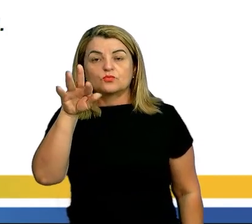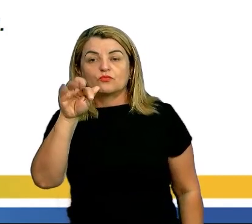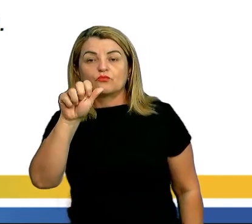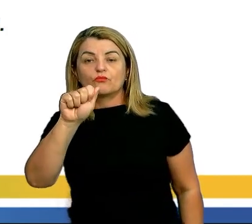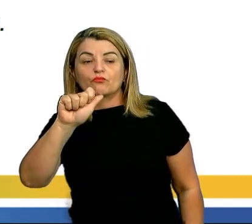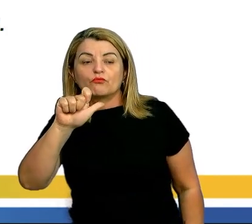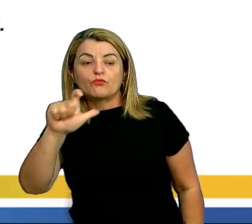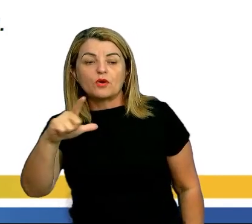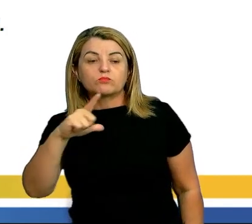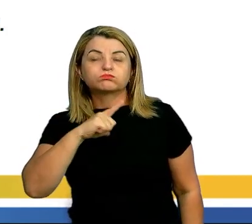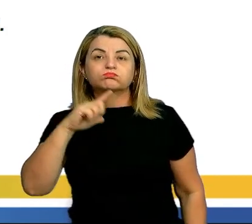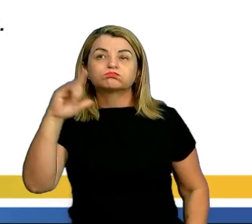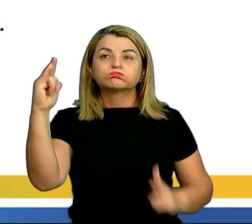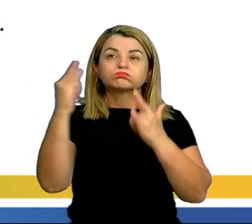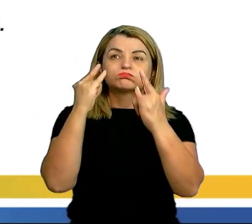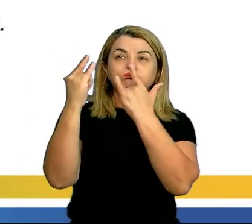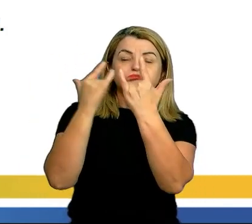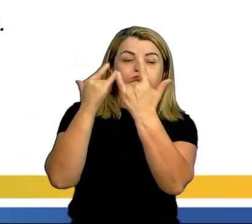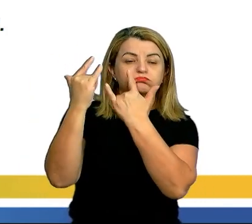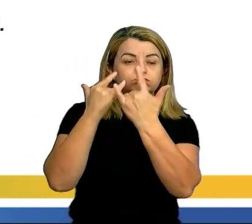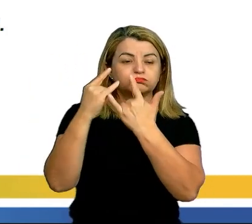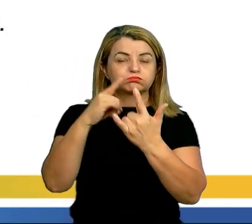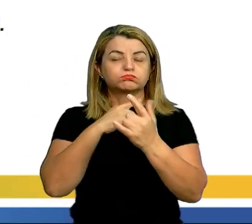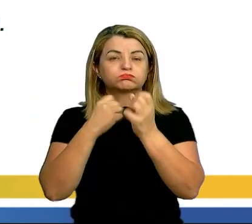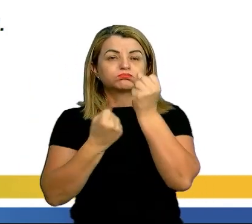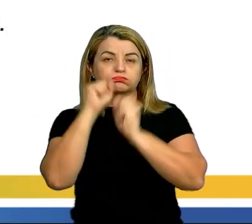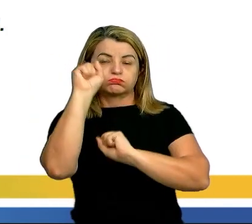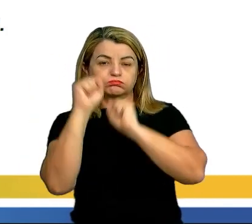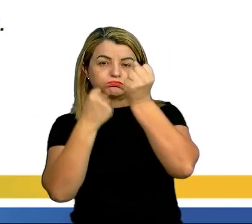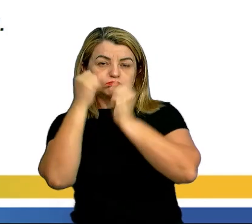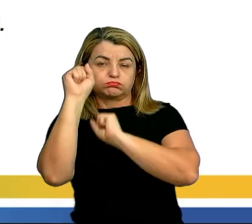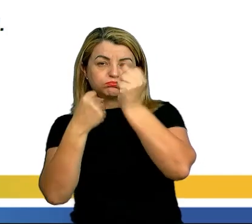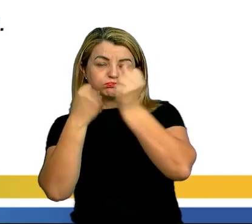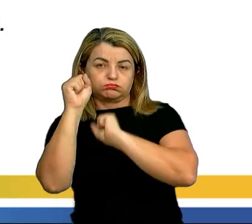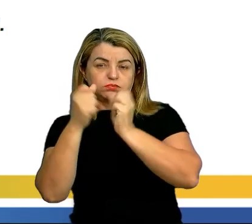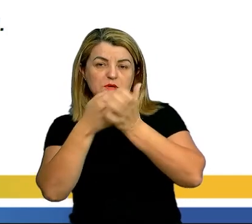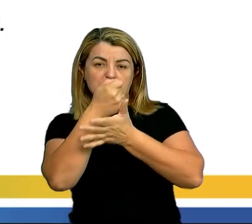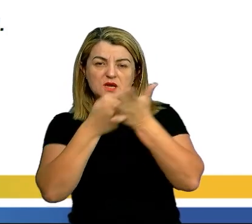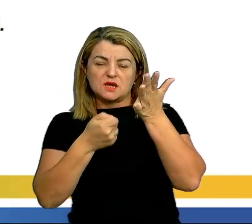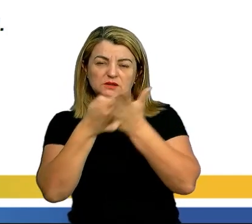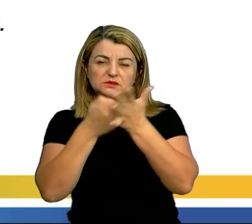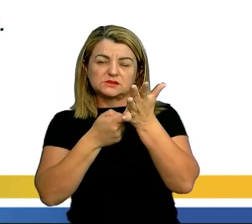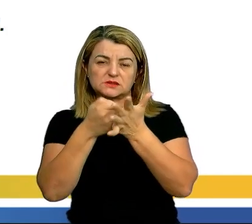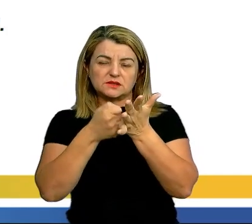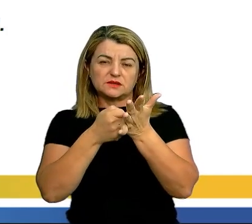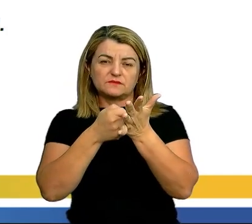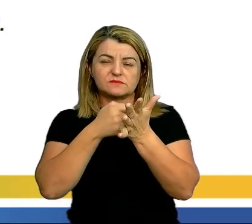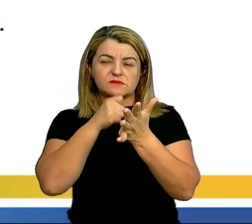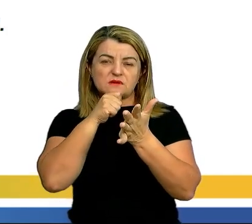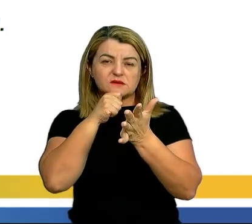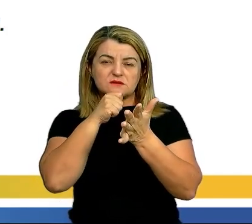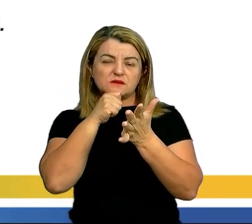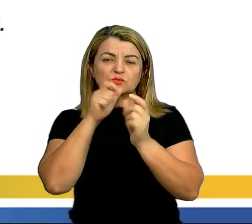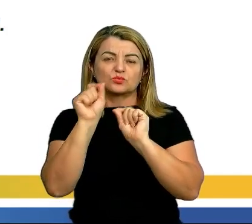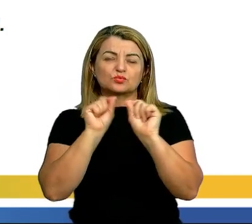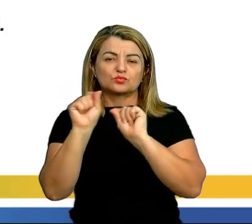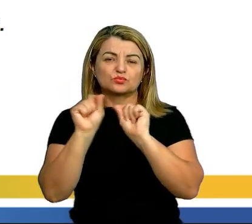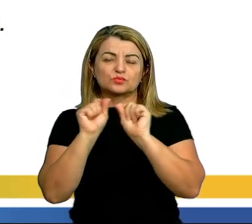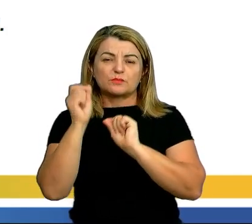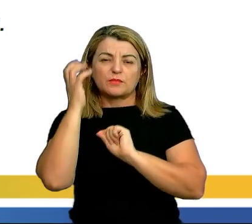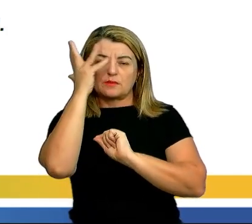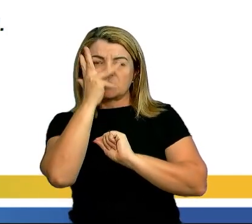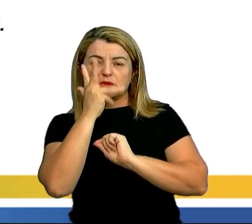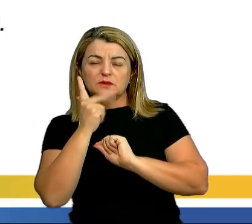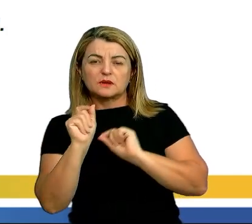fábrica tenho febre e escrevo. Escrevo rangendo os dentes. Fera para a beleza disto.